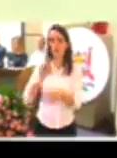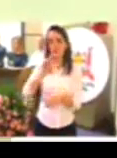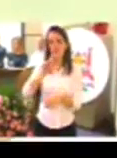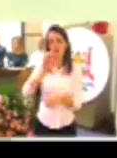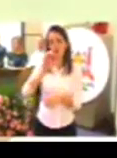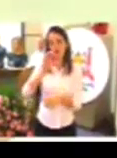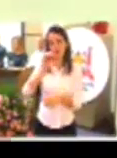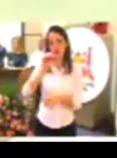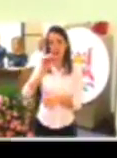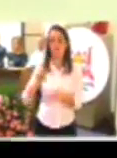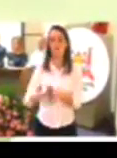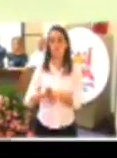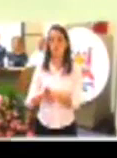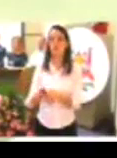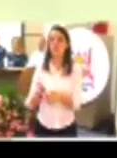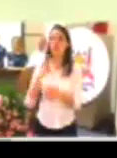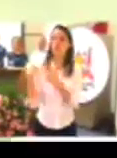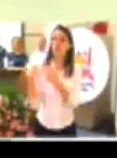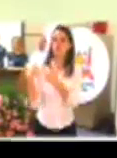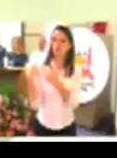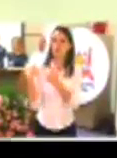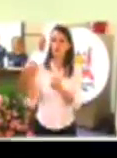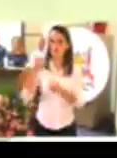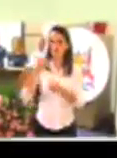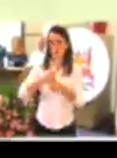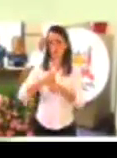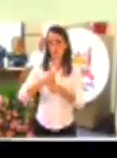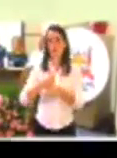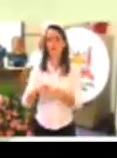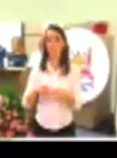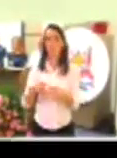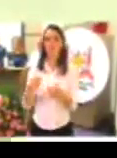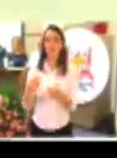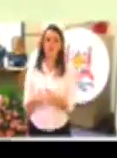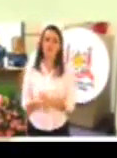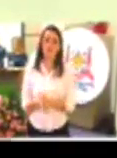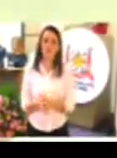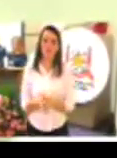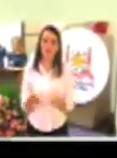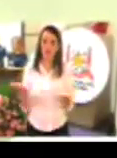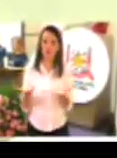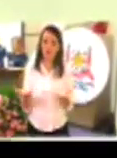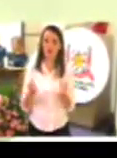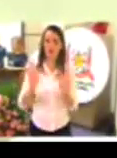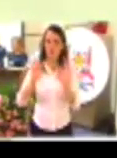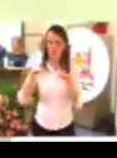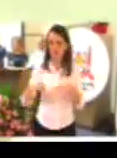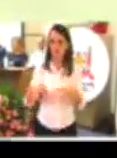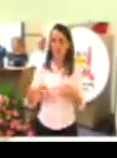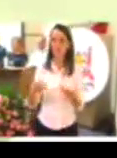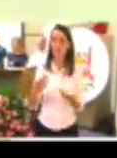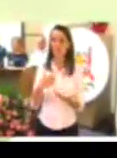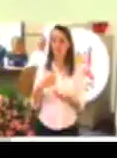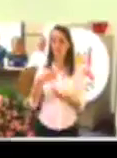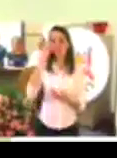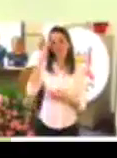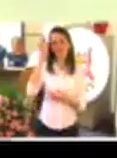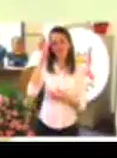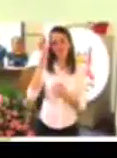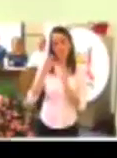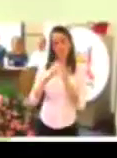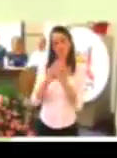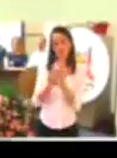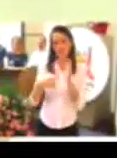Cassetari e Ângela Silva, que passam a compor o conselho escolar. Para concluir, entendo que a Escola